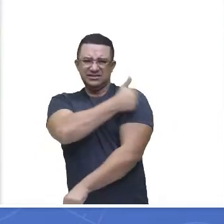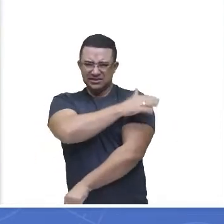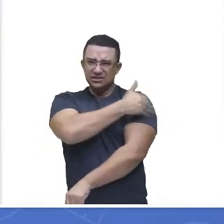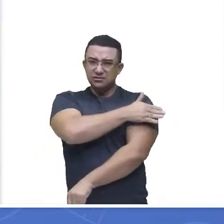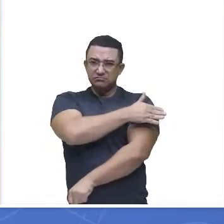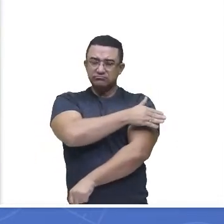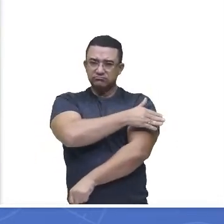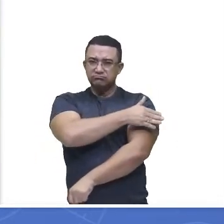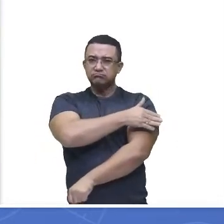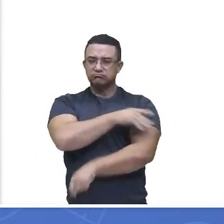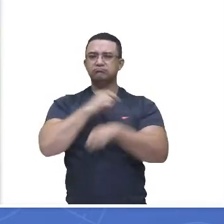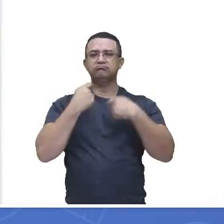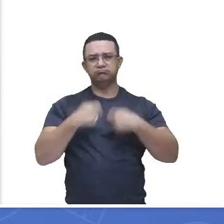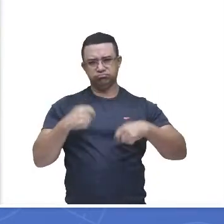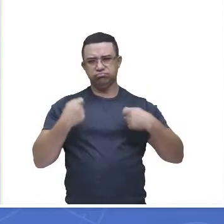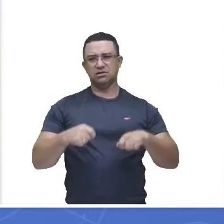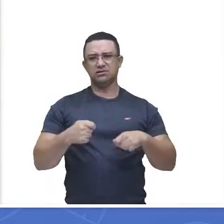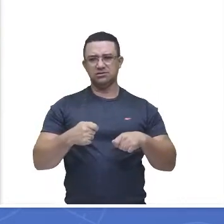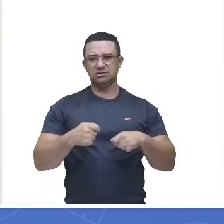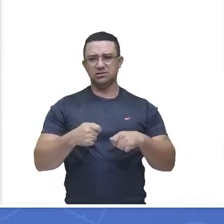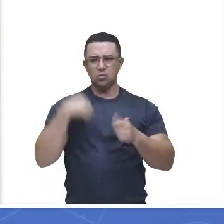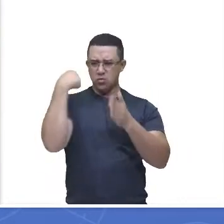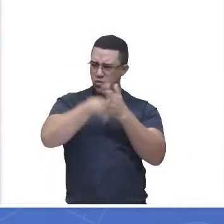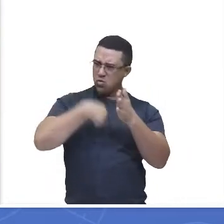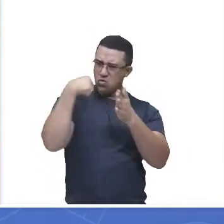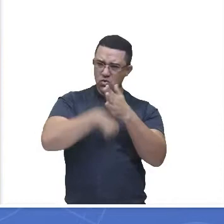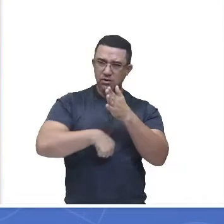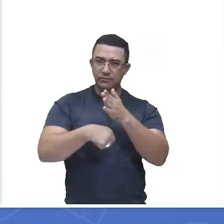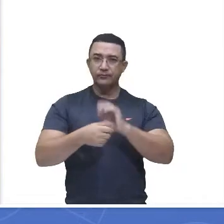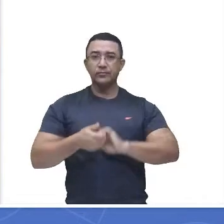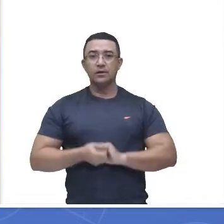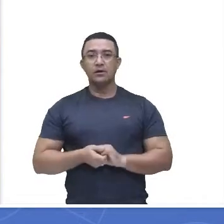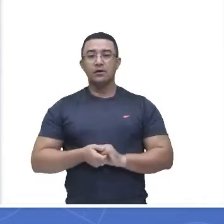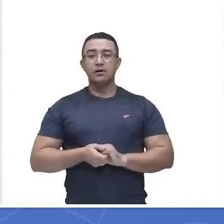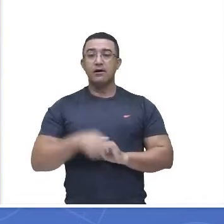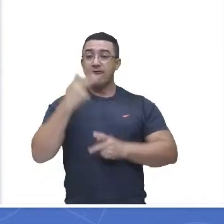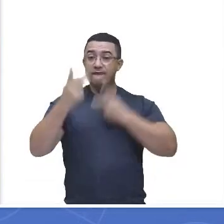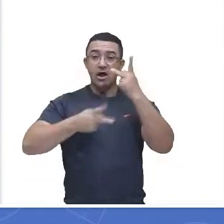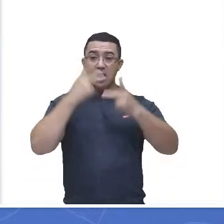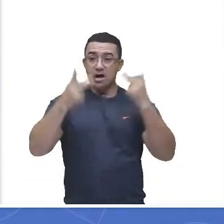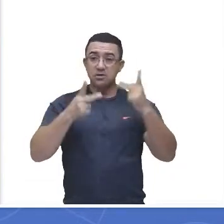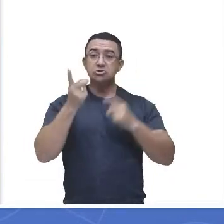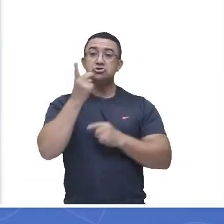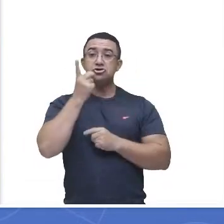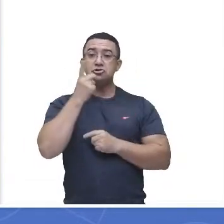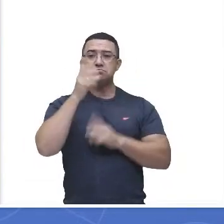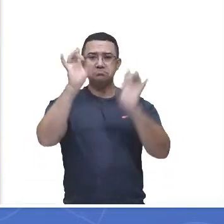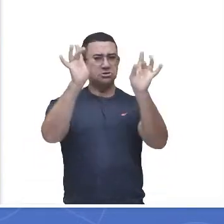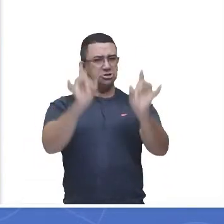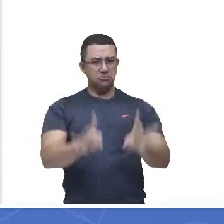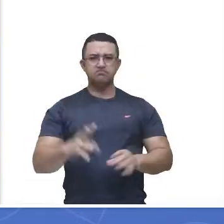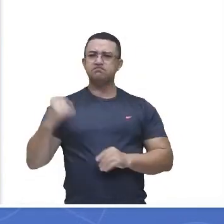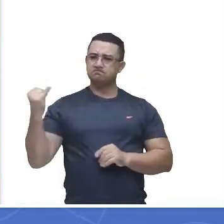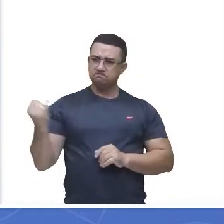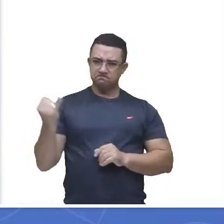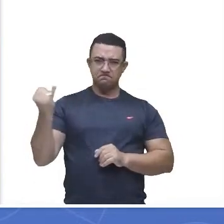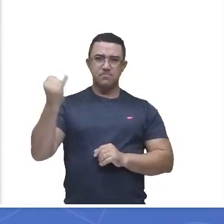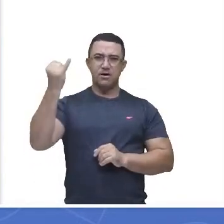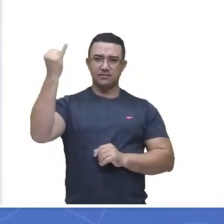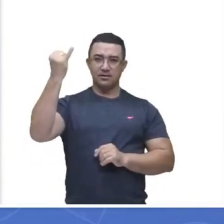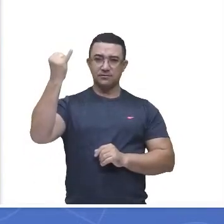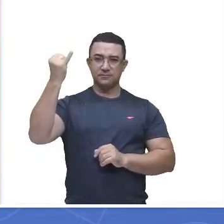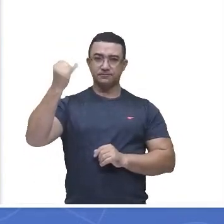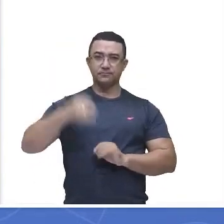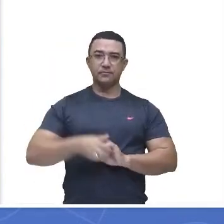Bem, falado aqui um pouco sobre esse tema, sobre esse dia super importante, vamos agora